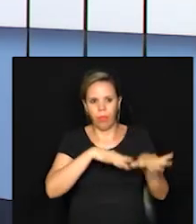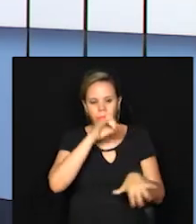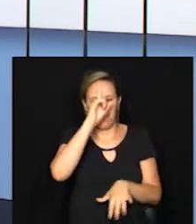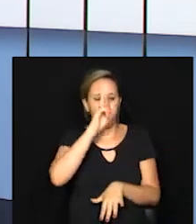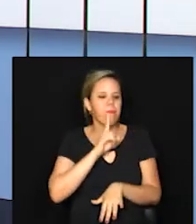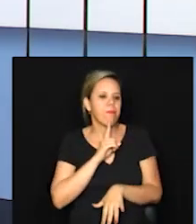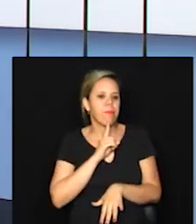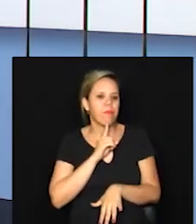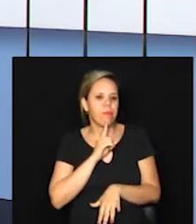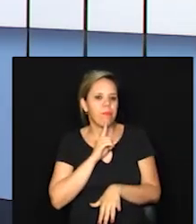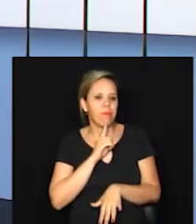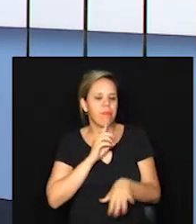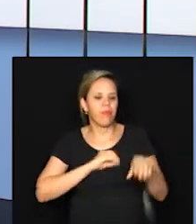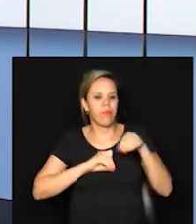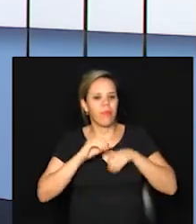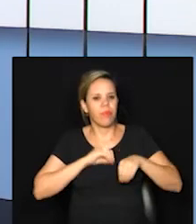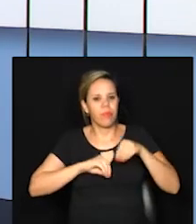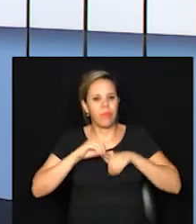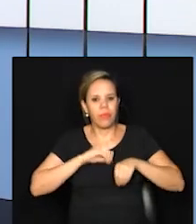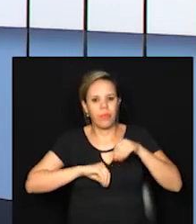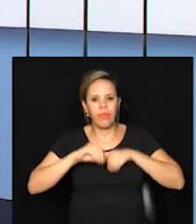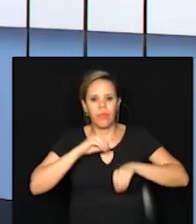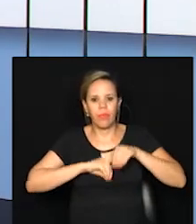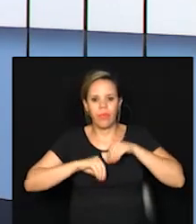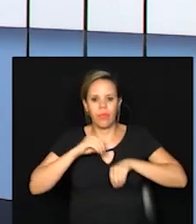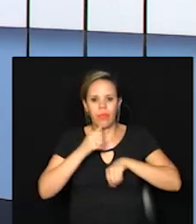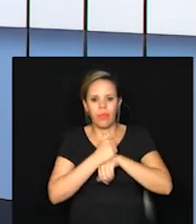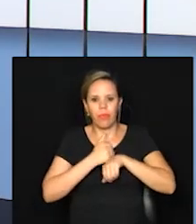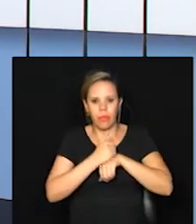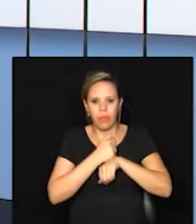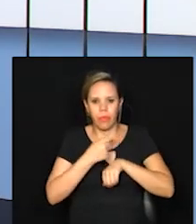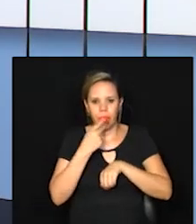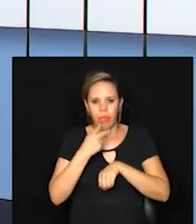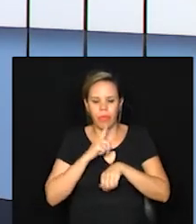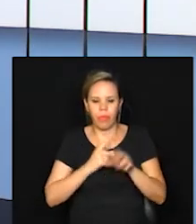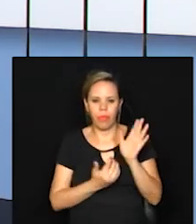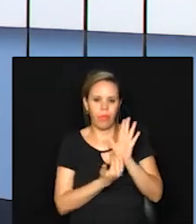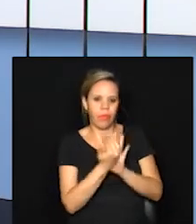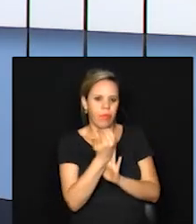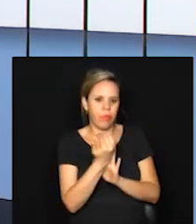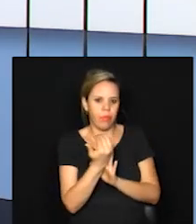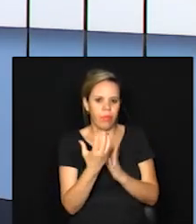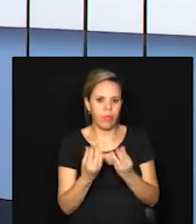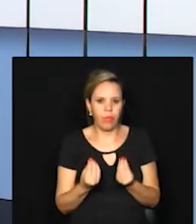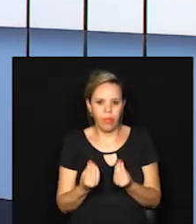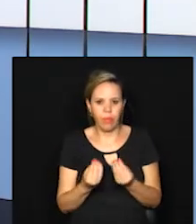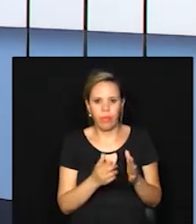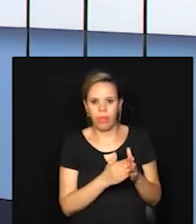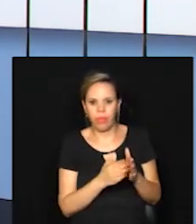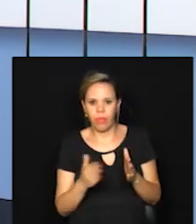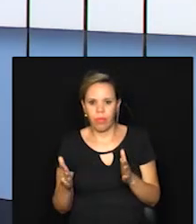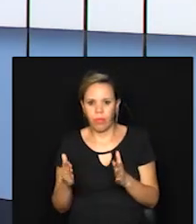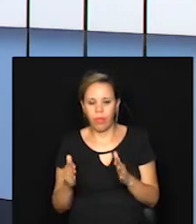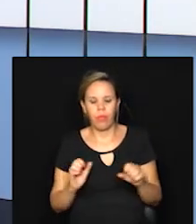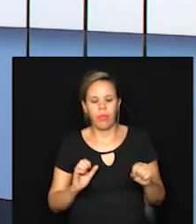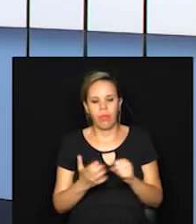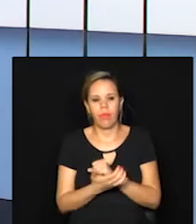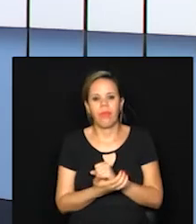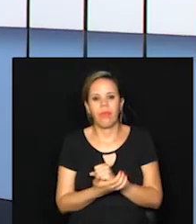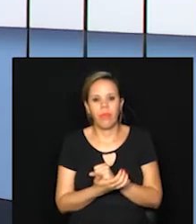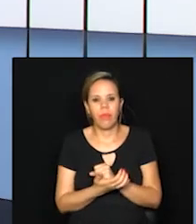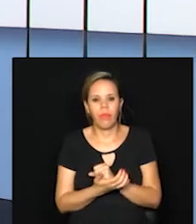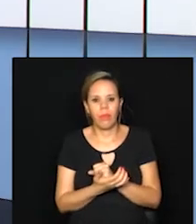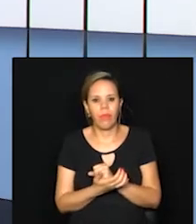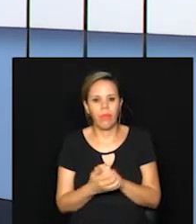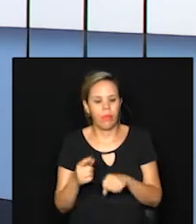amarelo, a depressão, inclusive especialistas têm dito que ela tem aumentado muito nesse período pandemia,